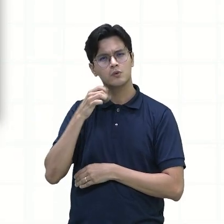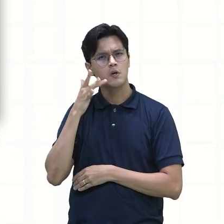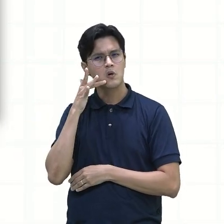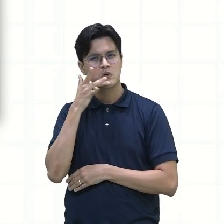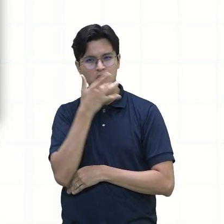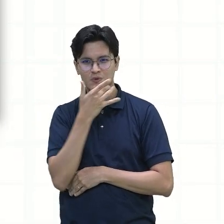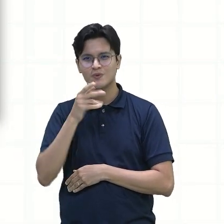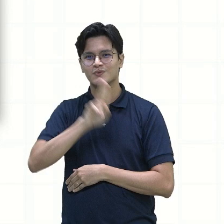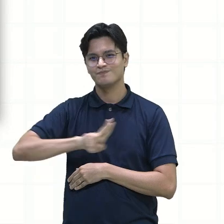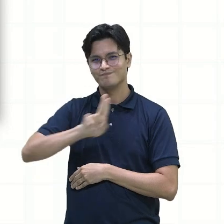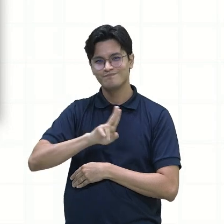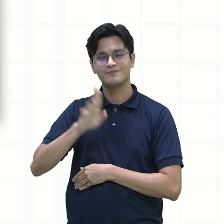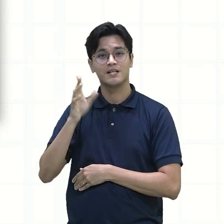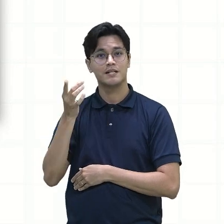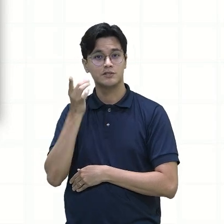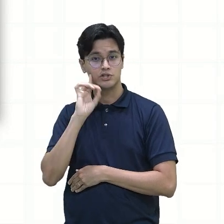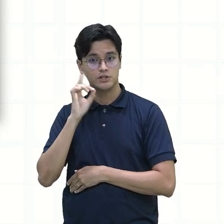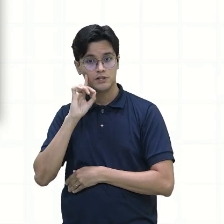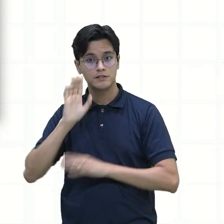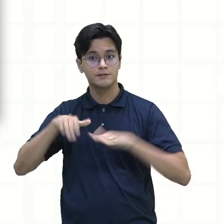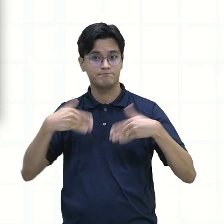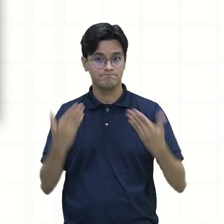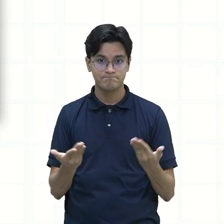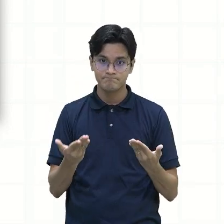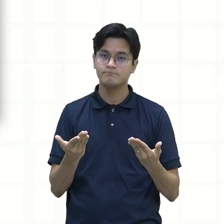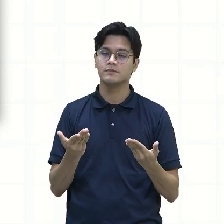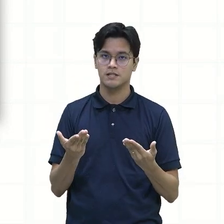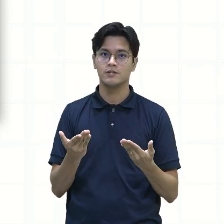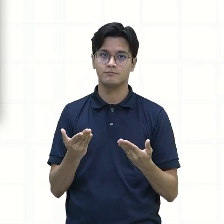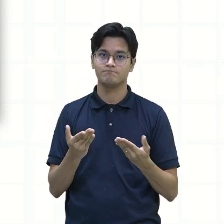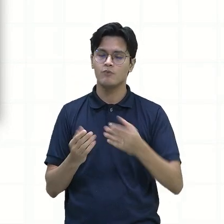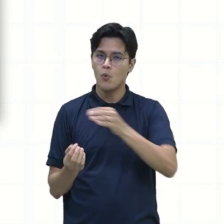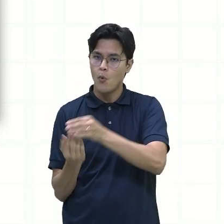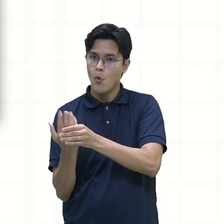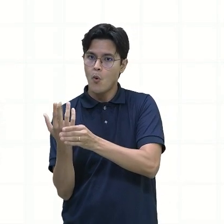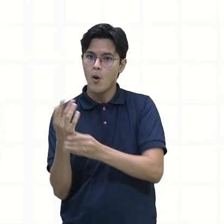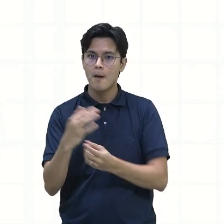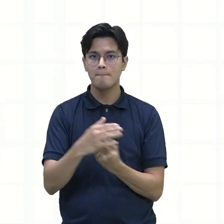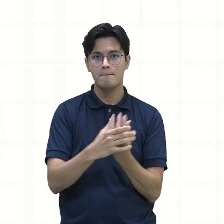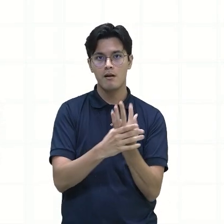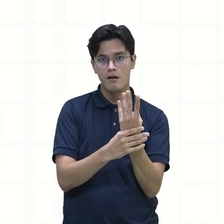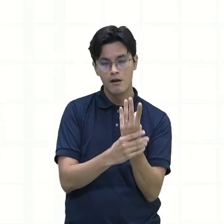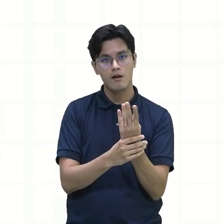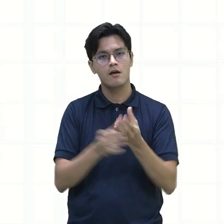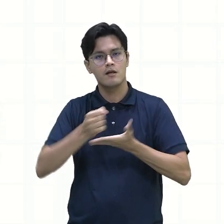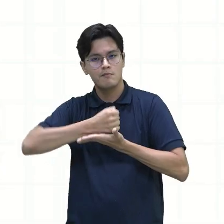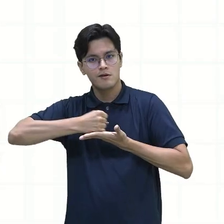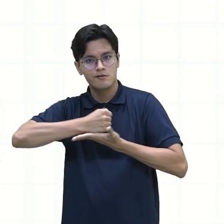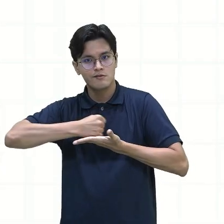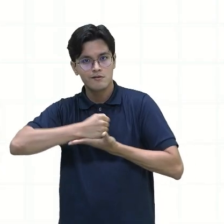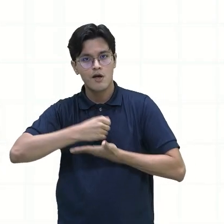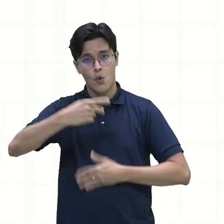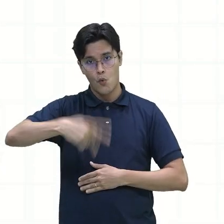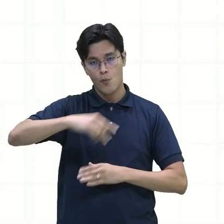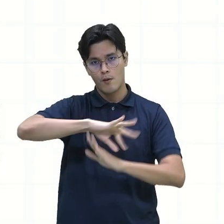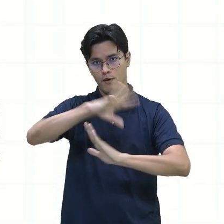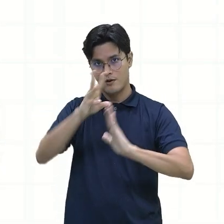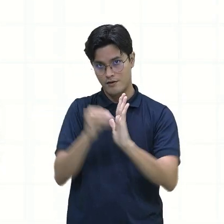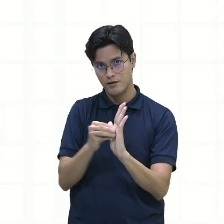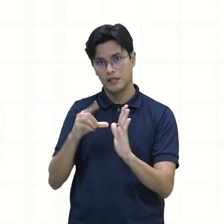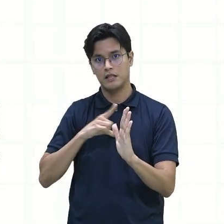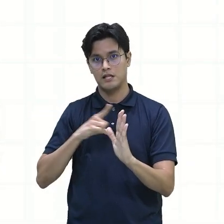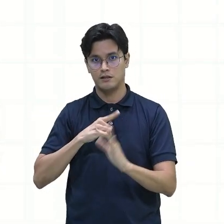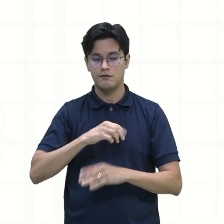as plantas medicinais na Amazônia, eles são encontrados ali nas florestas,